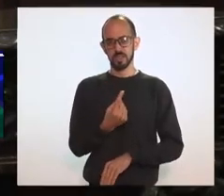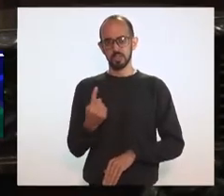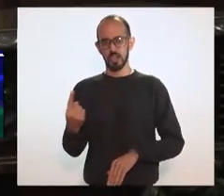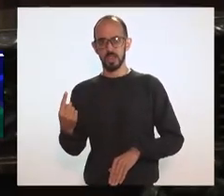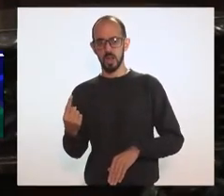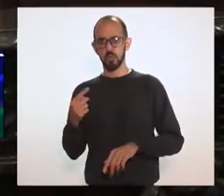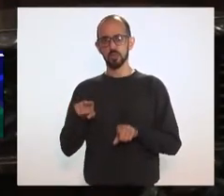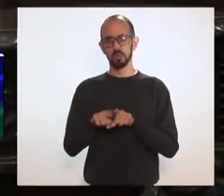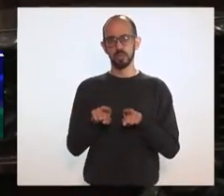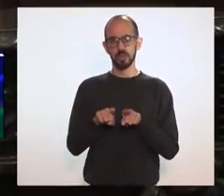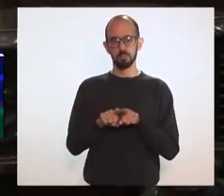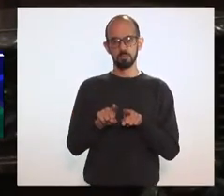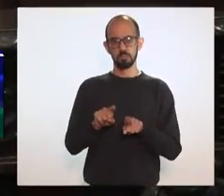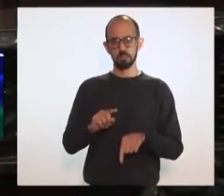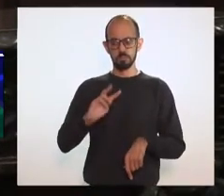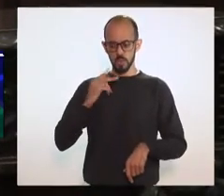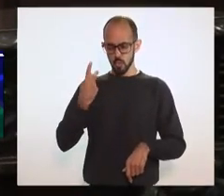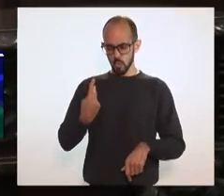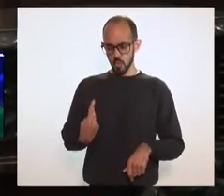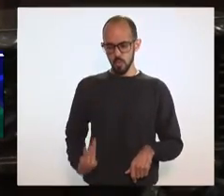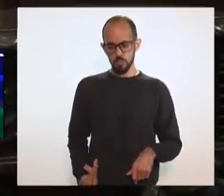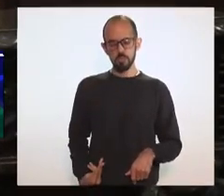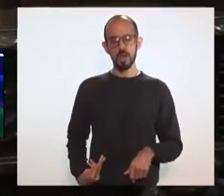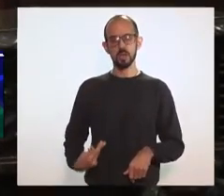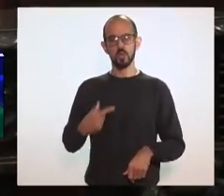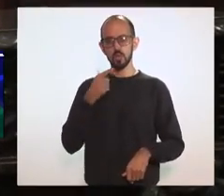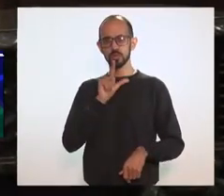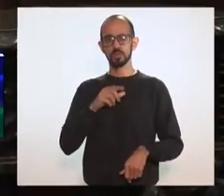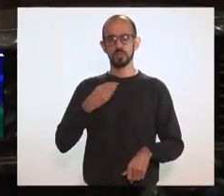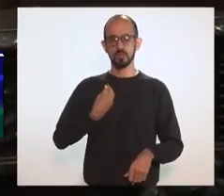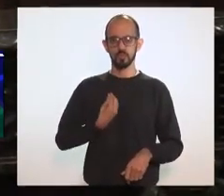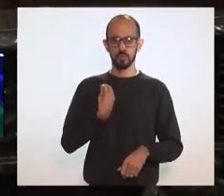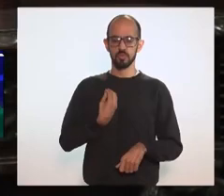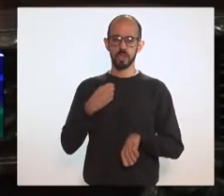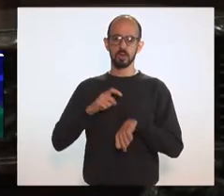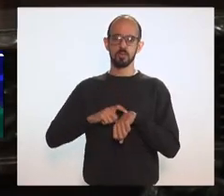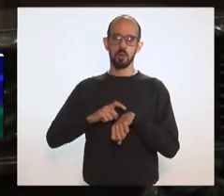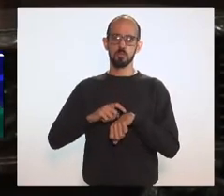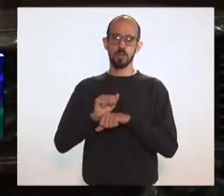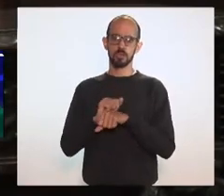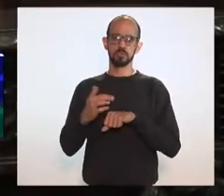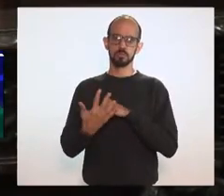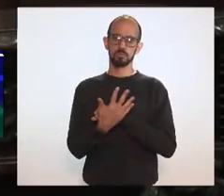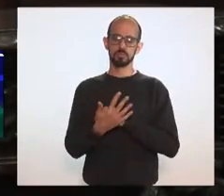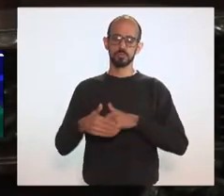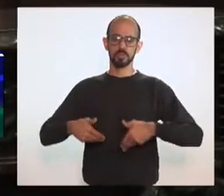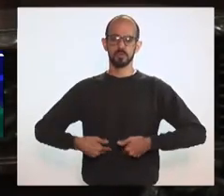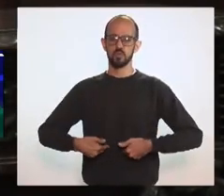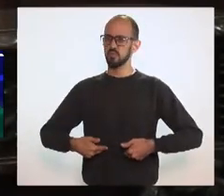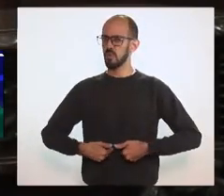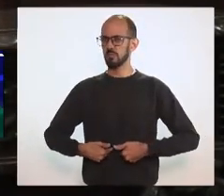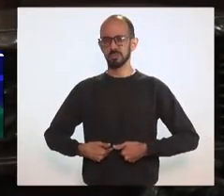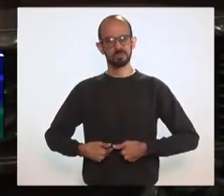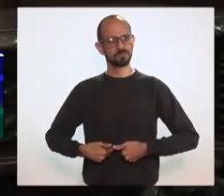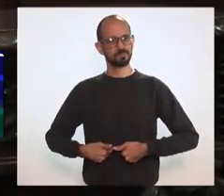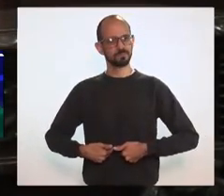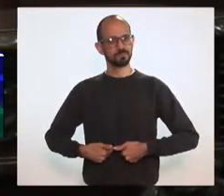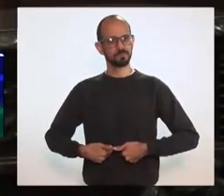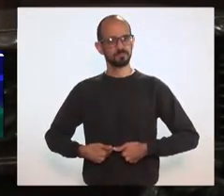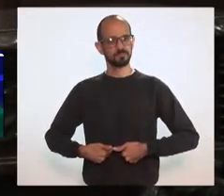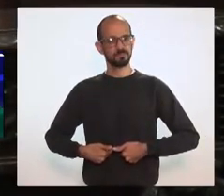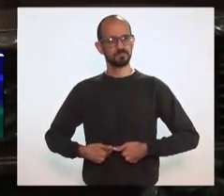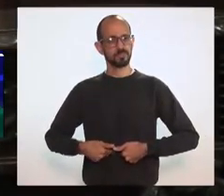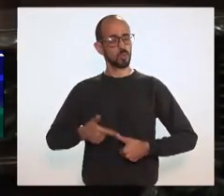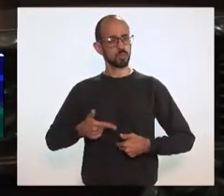dignidade humana em tempo de uma pandemia, em tempo onde as pessoas estão passando fome, onde as pessoas não têm o